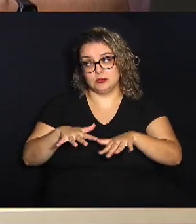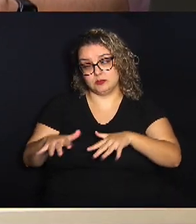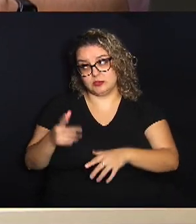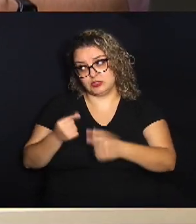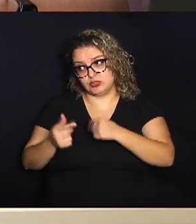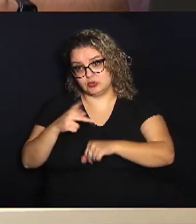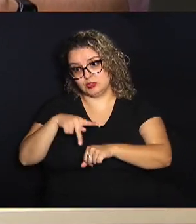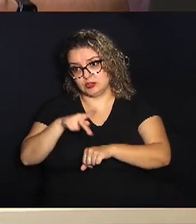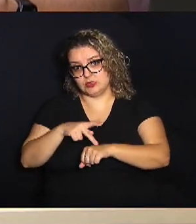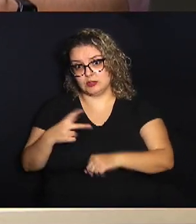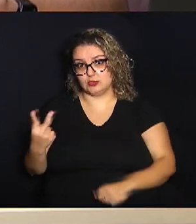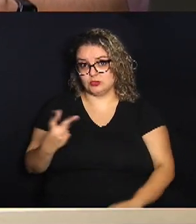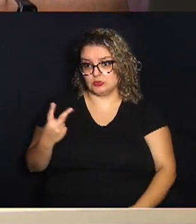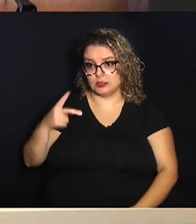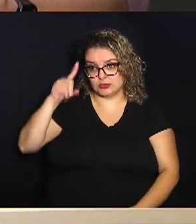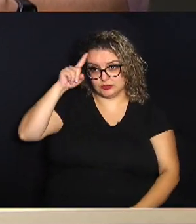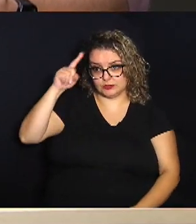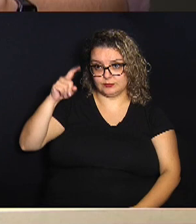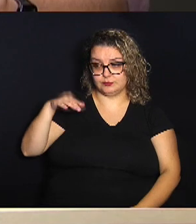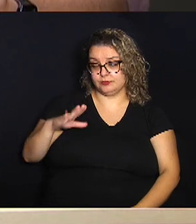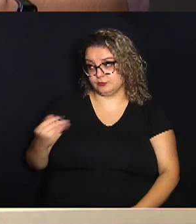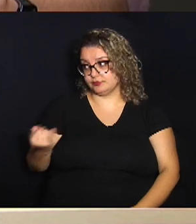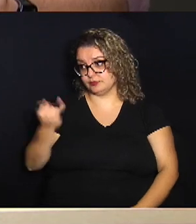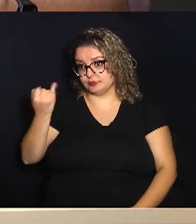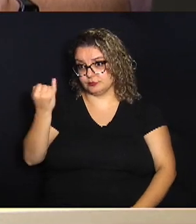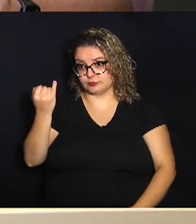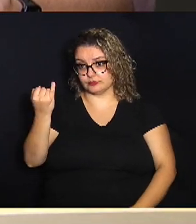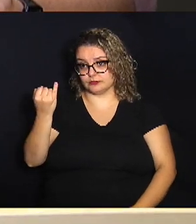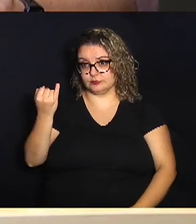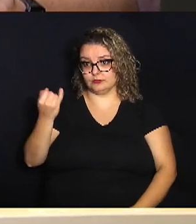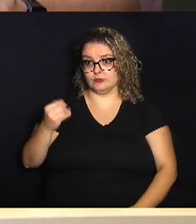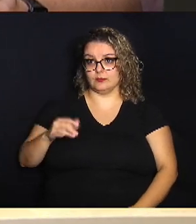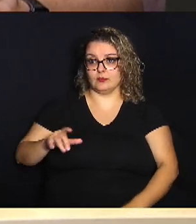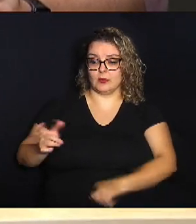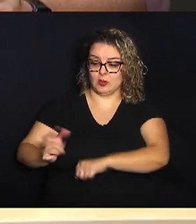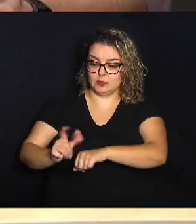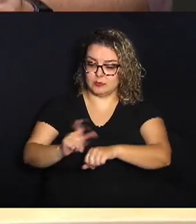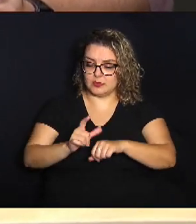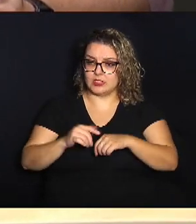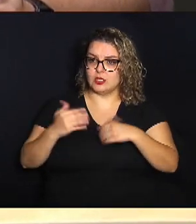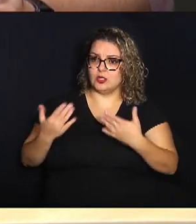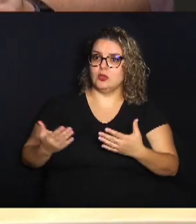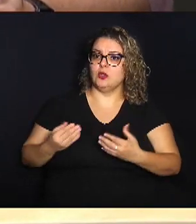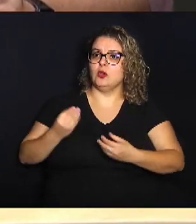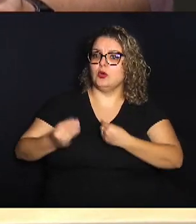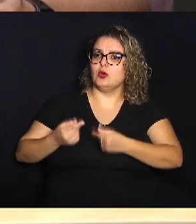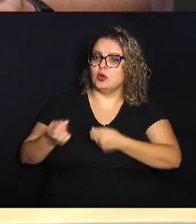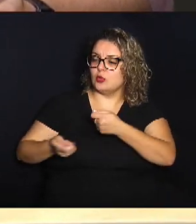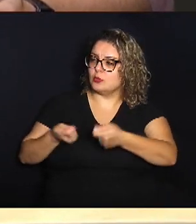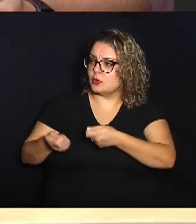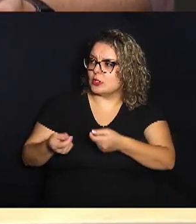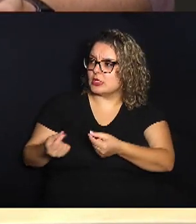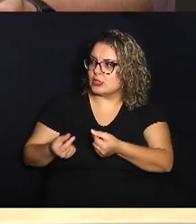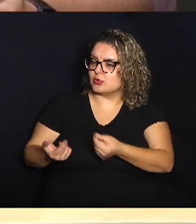considerada a segunda data mais importante do calendário para o comércio. Sendo assim, como economizar nesta data?